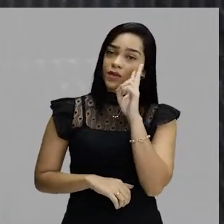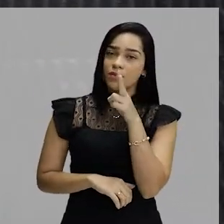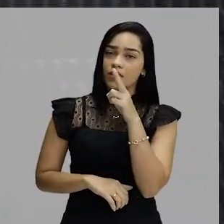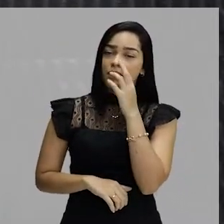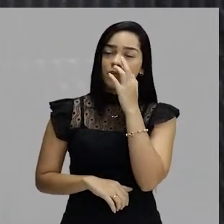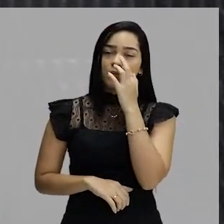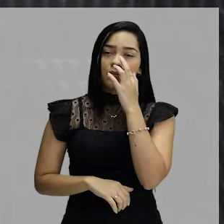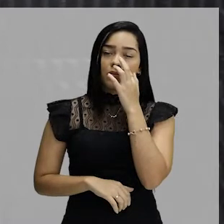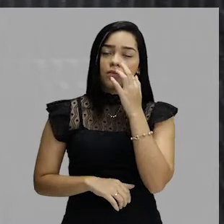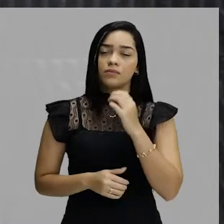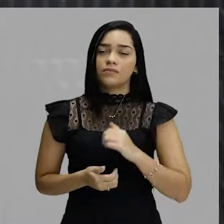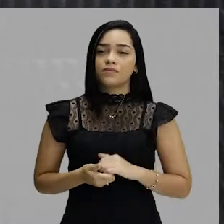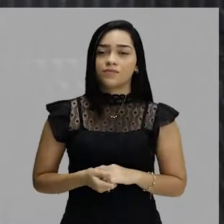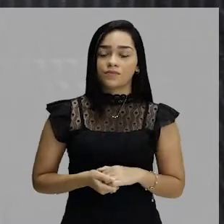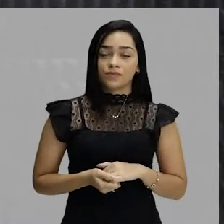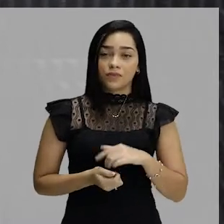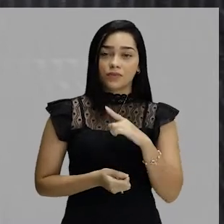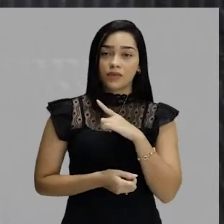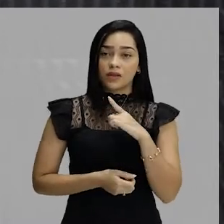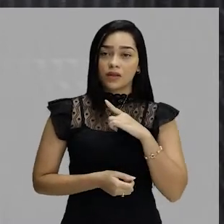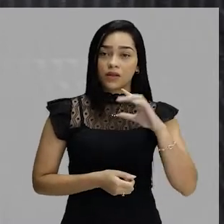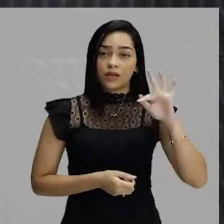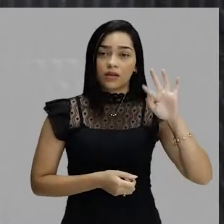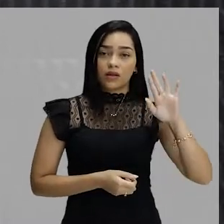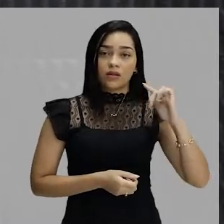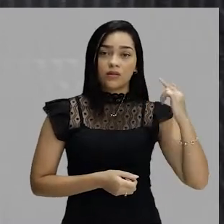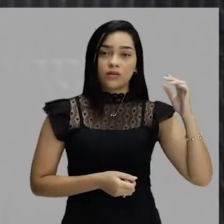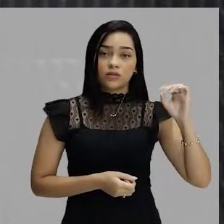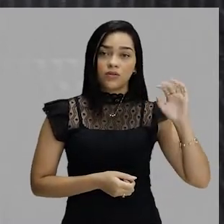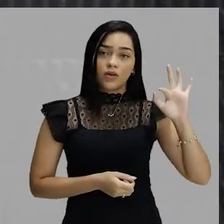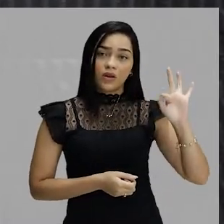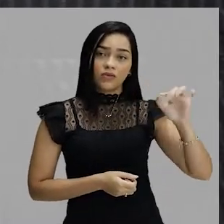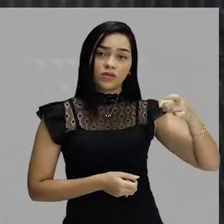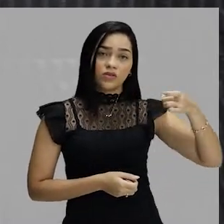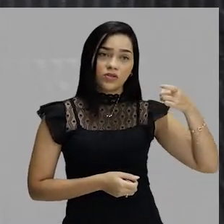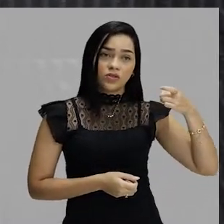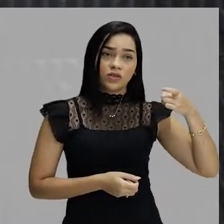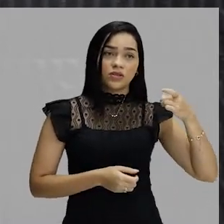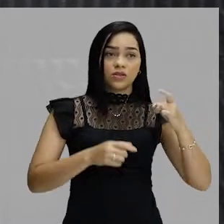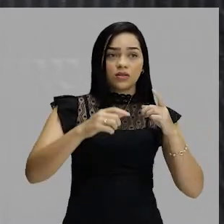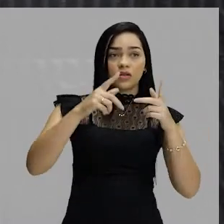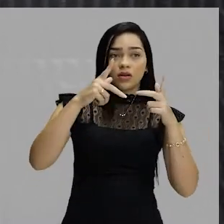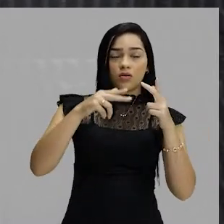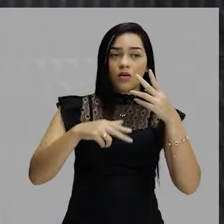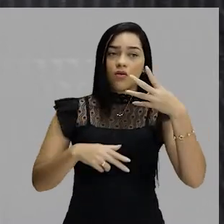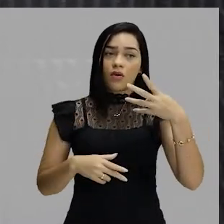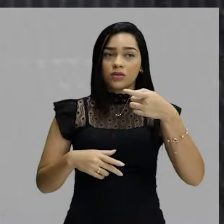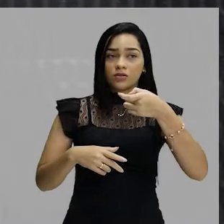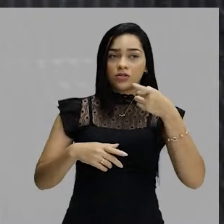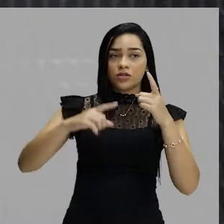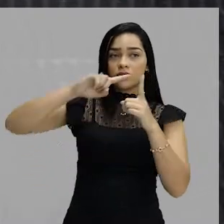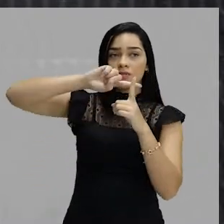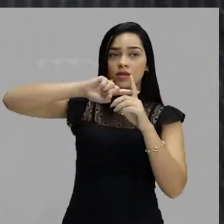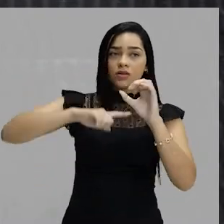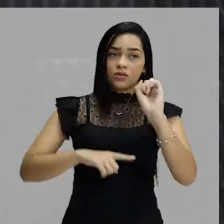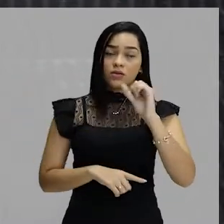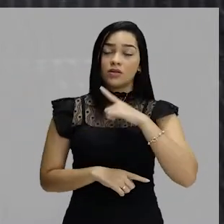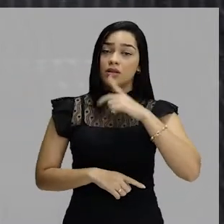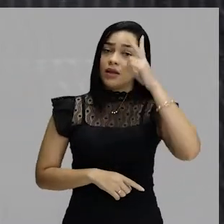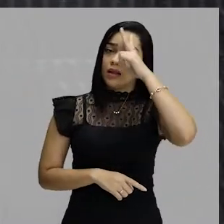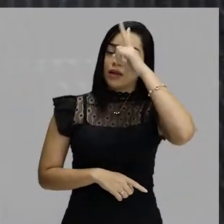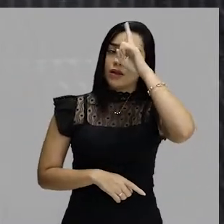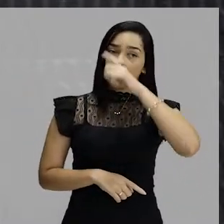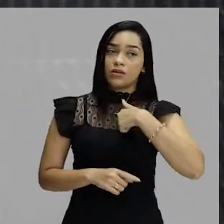só, eu tenho essa função f de x igual a 4x mais 8. Lembrando que eu